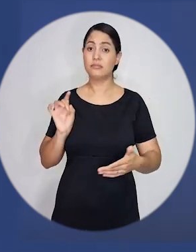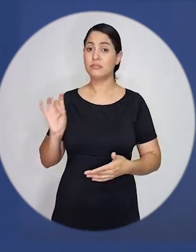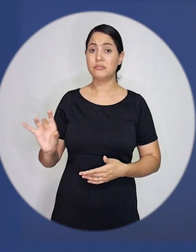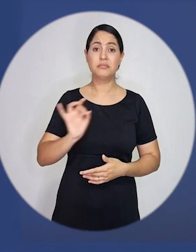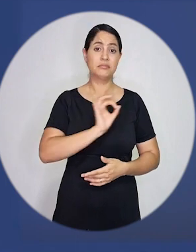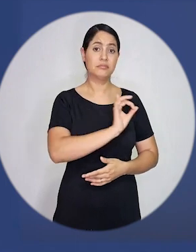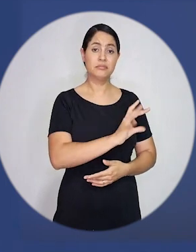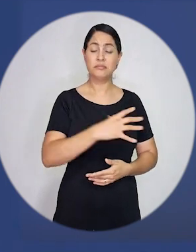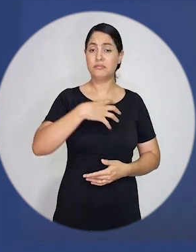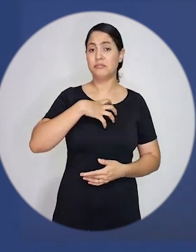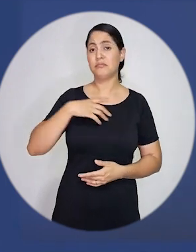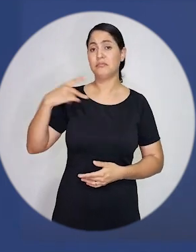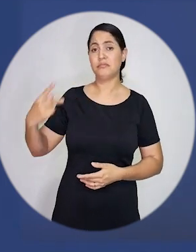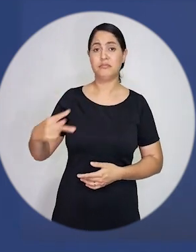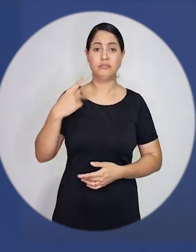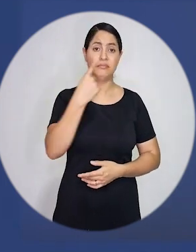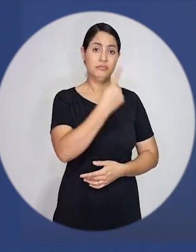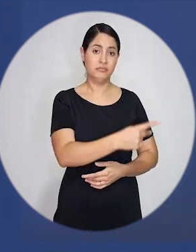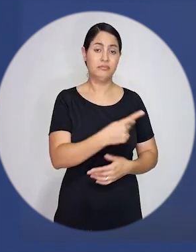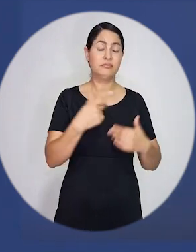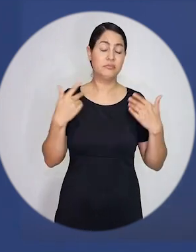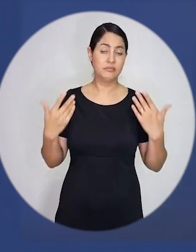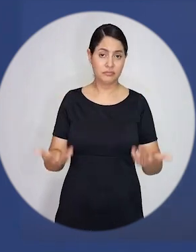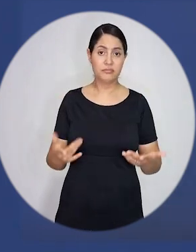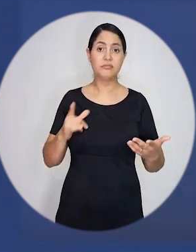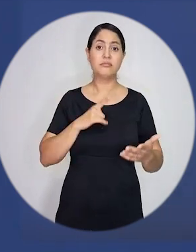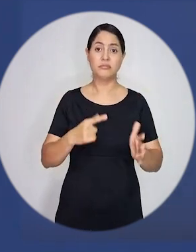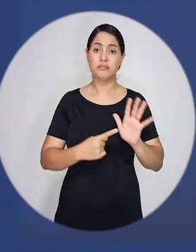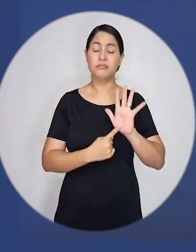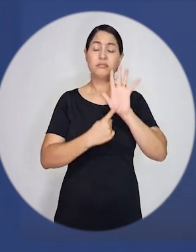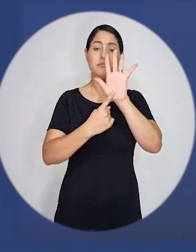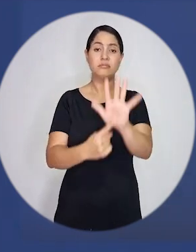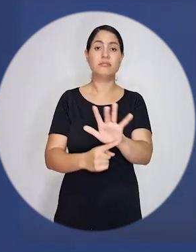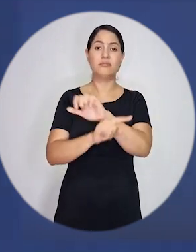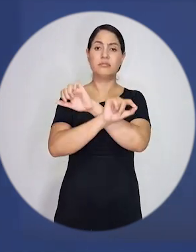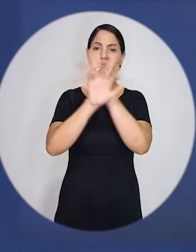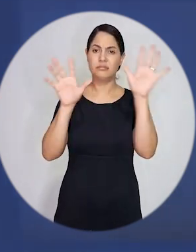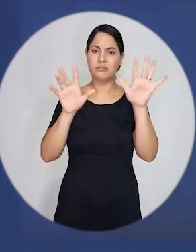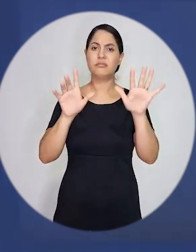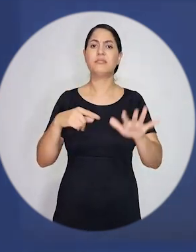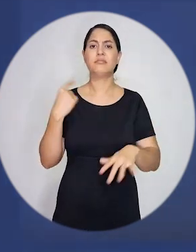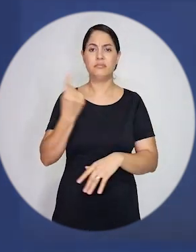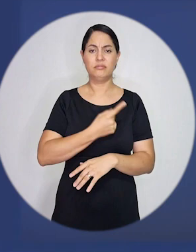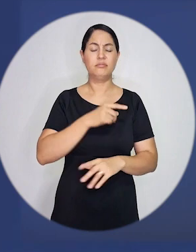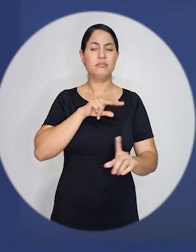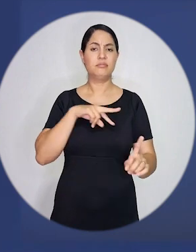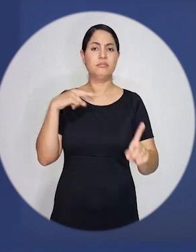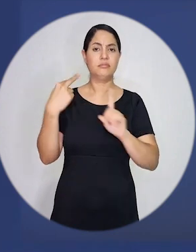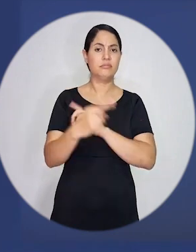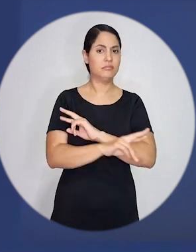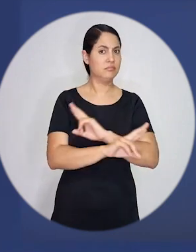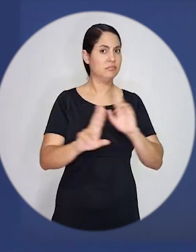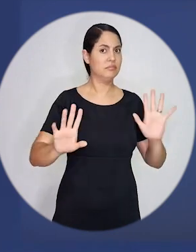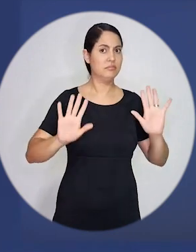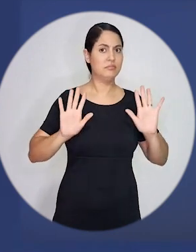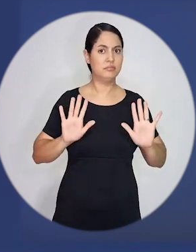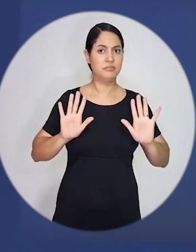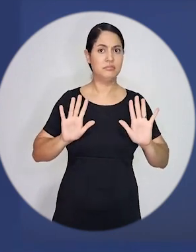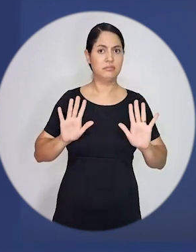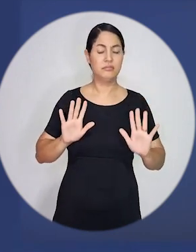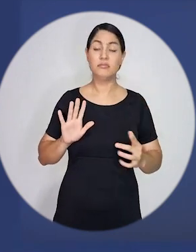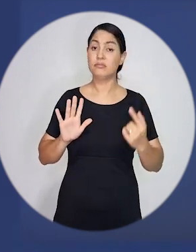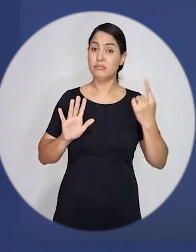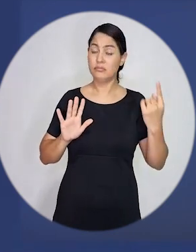Cada um à sua maneira. Obteve destaque na advocacia, sobretudo, por terem olhares